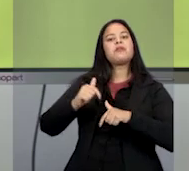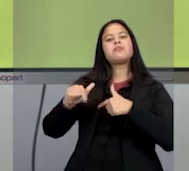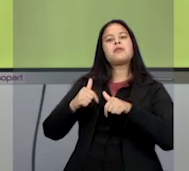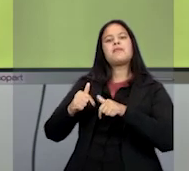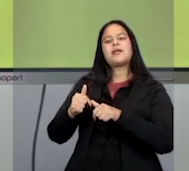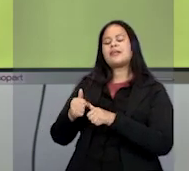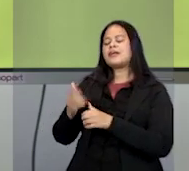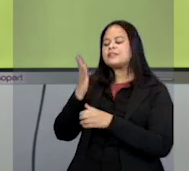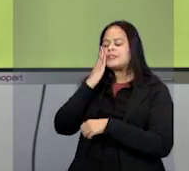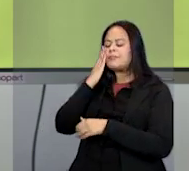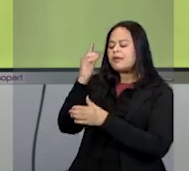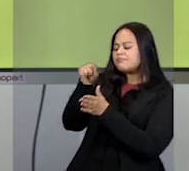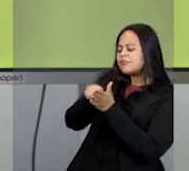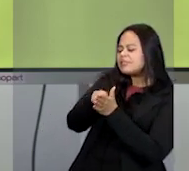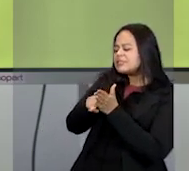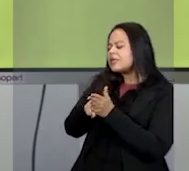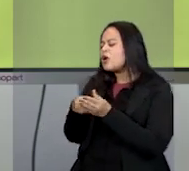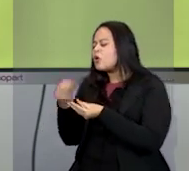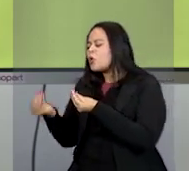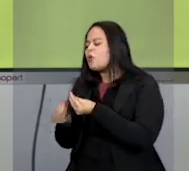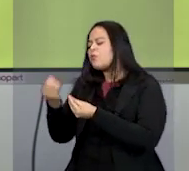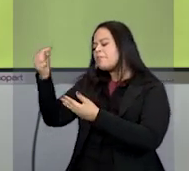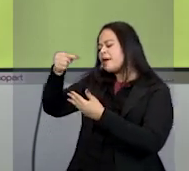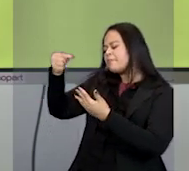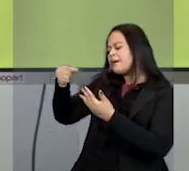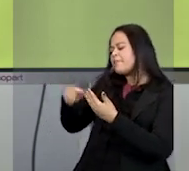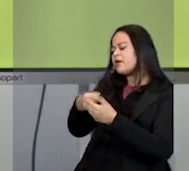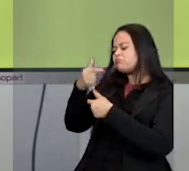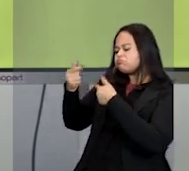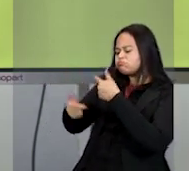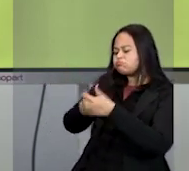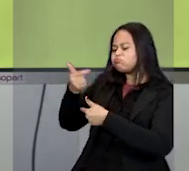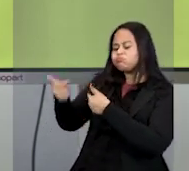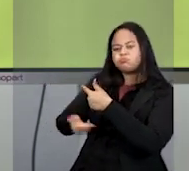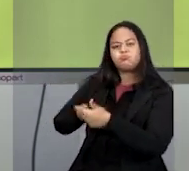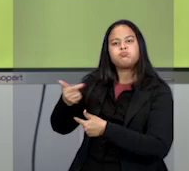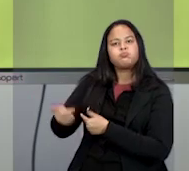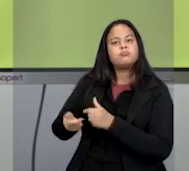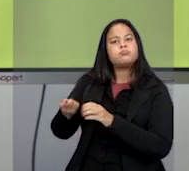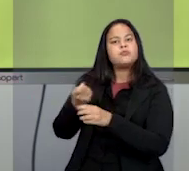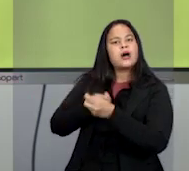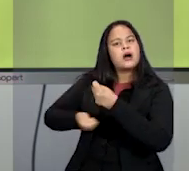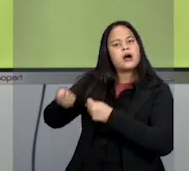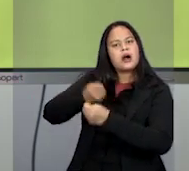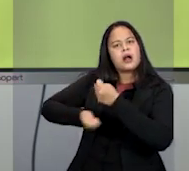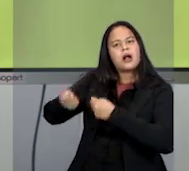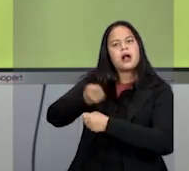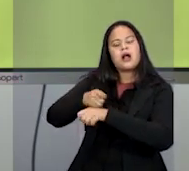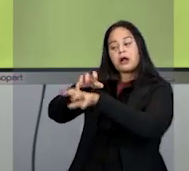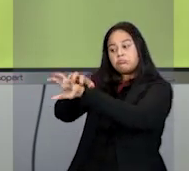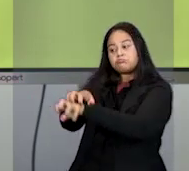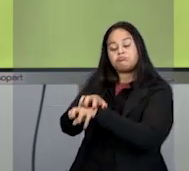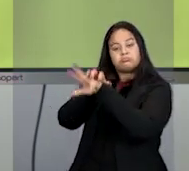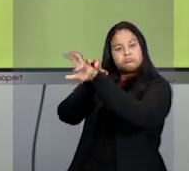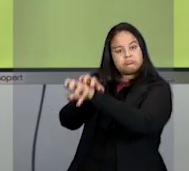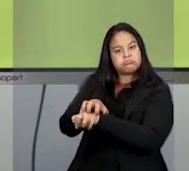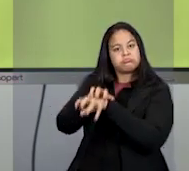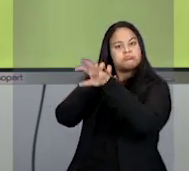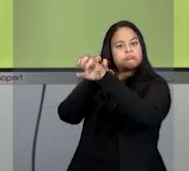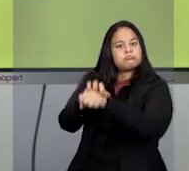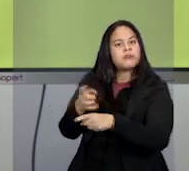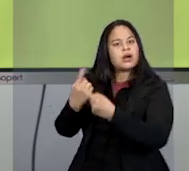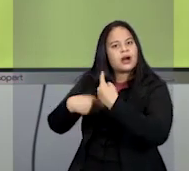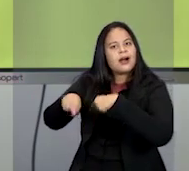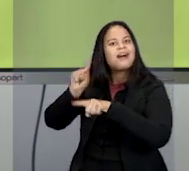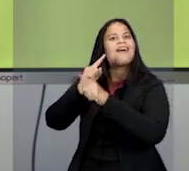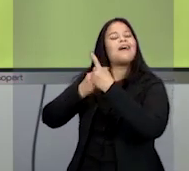lidar com a terra e, claro, com esse processo de capitalização e com esse novo maquinário cada vez mais moderno que vai chegando